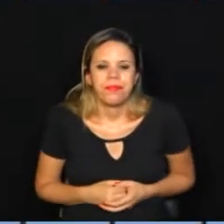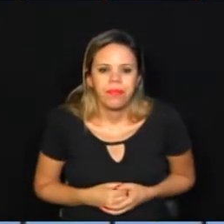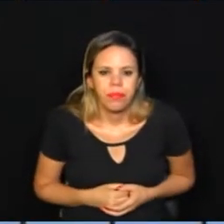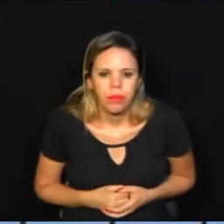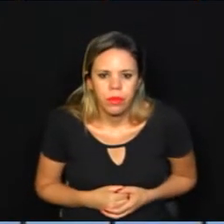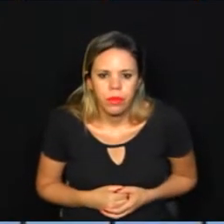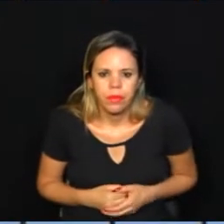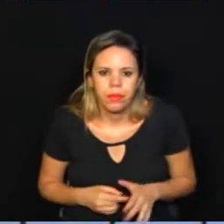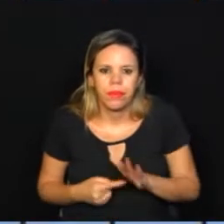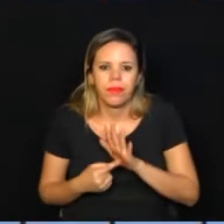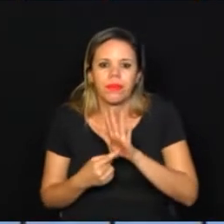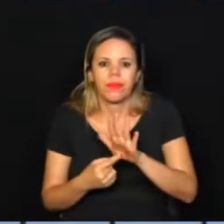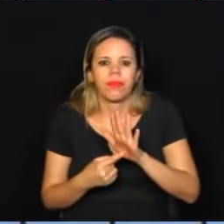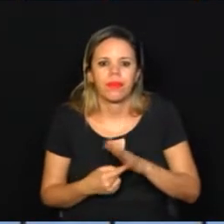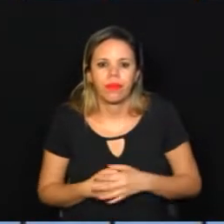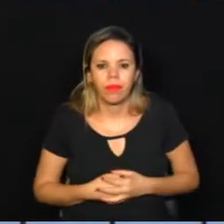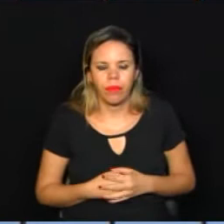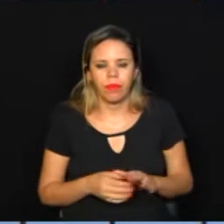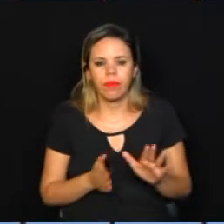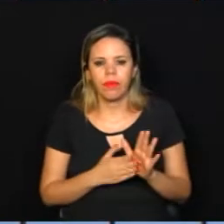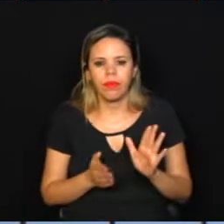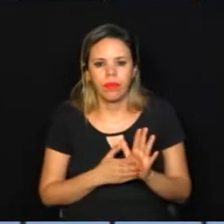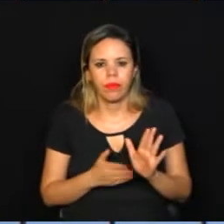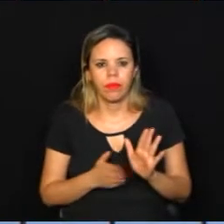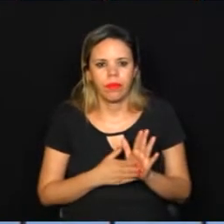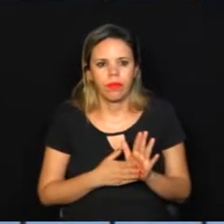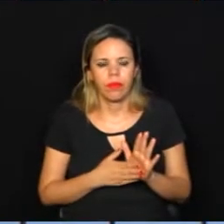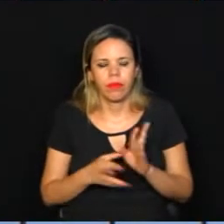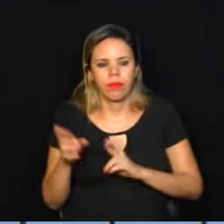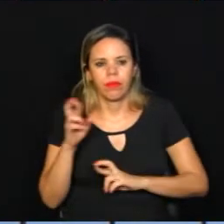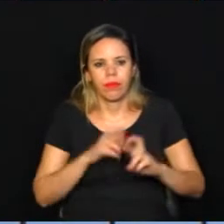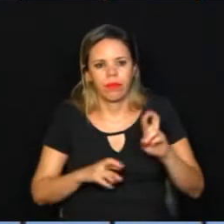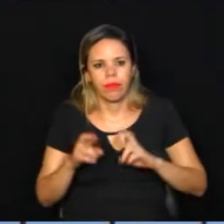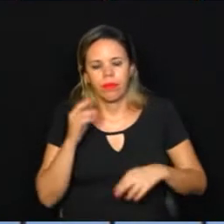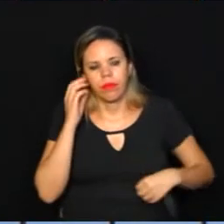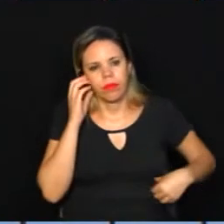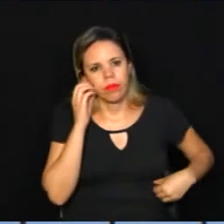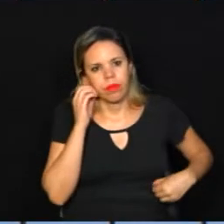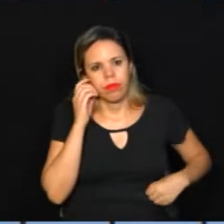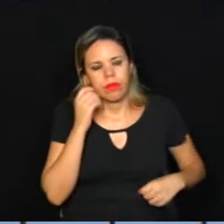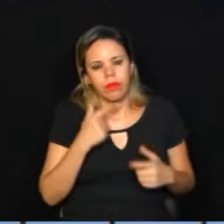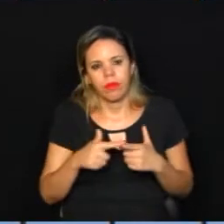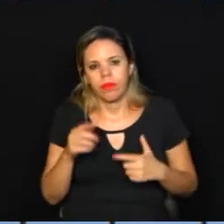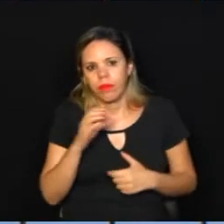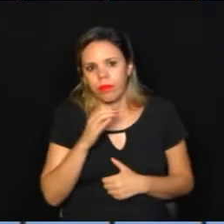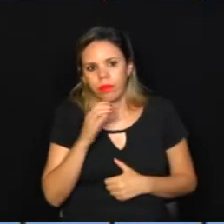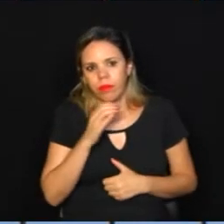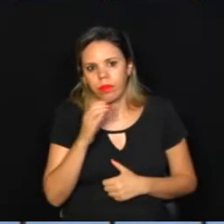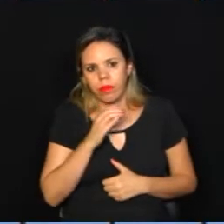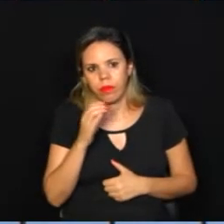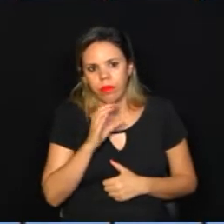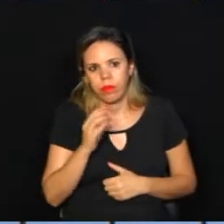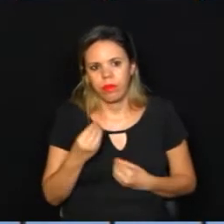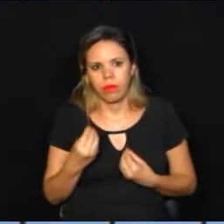foi apresentado uma proposta de reanálise dos casos urgentes que são encaminhados ao